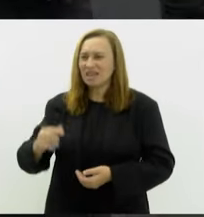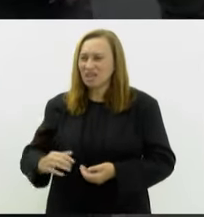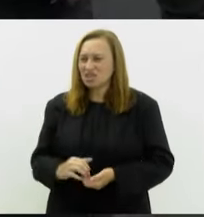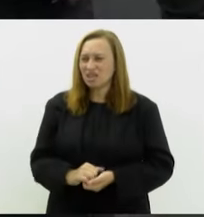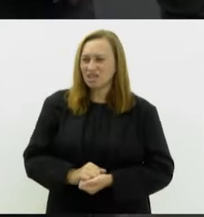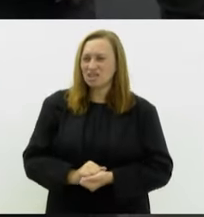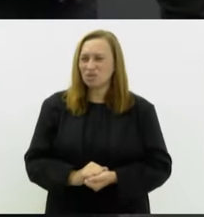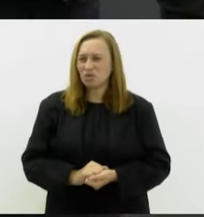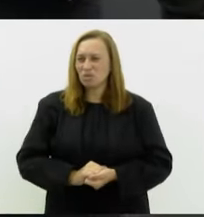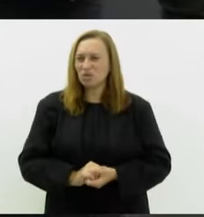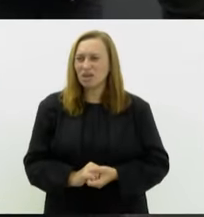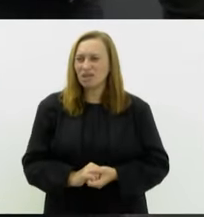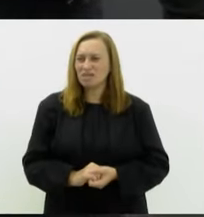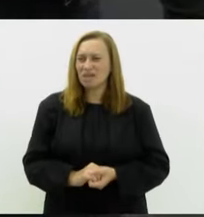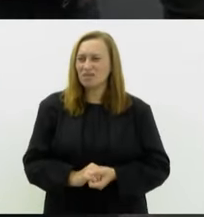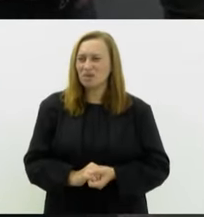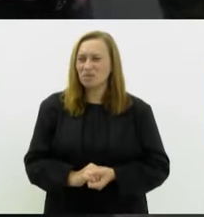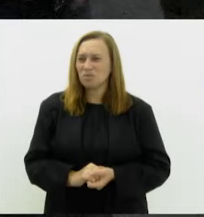declinar o meu voto.